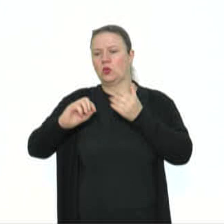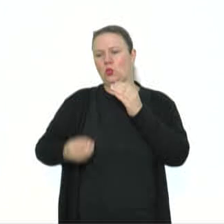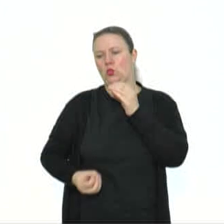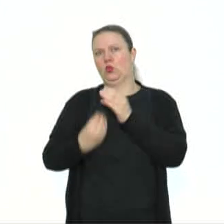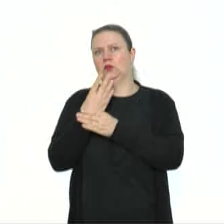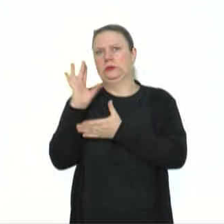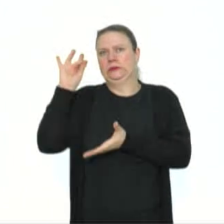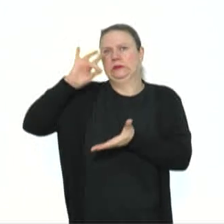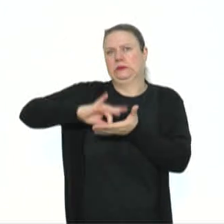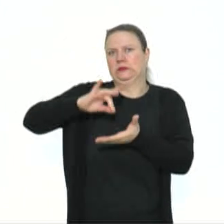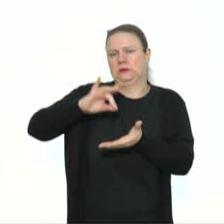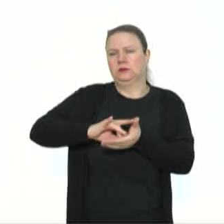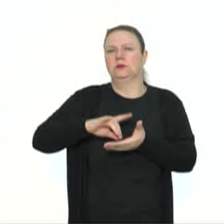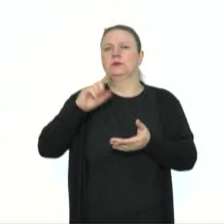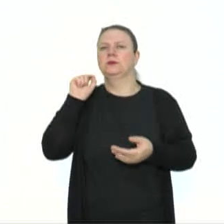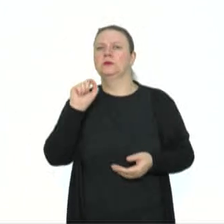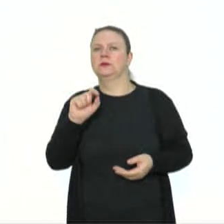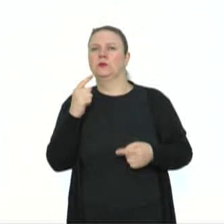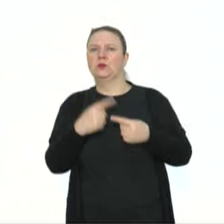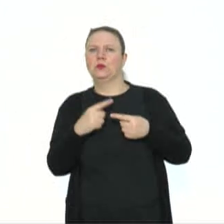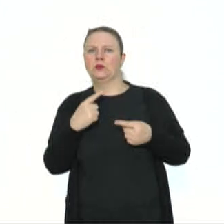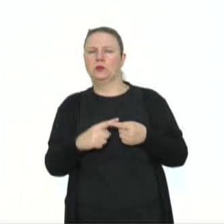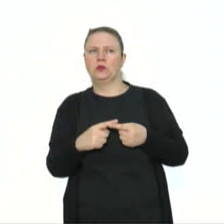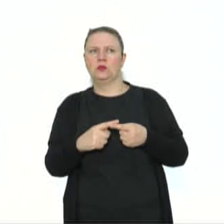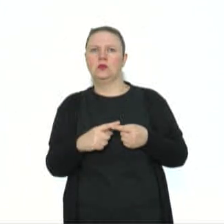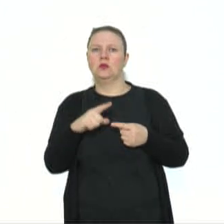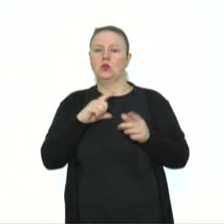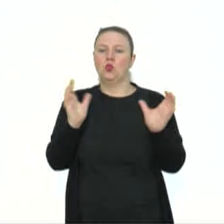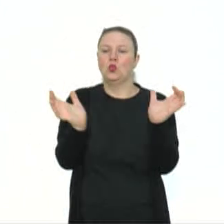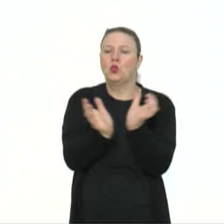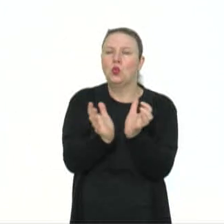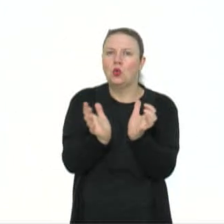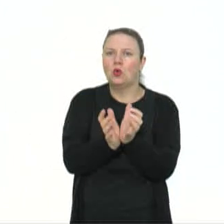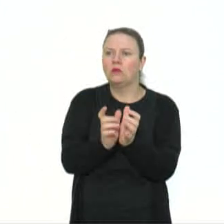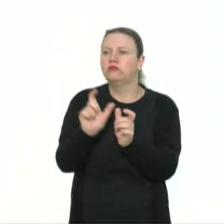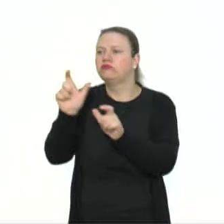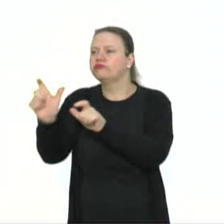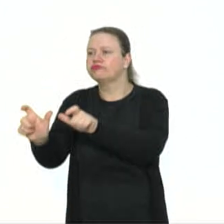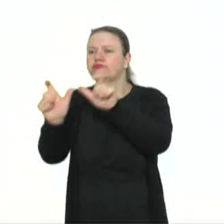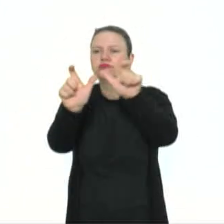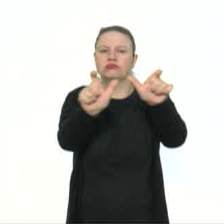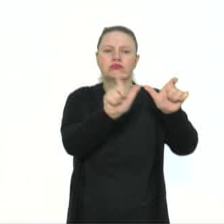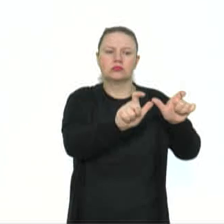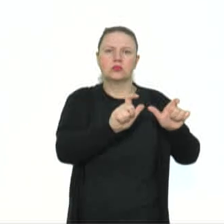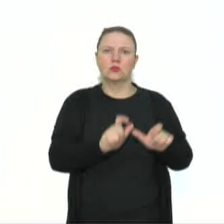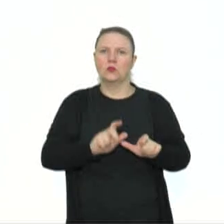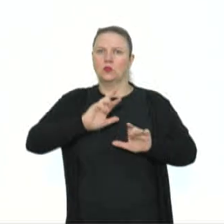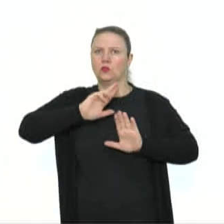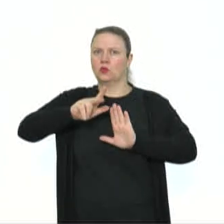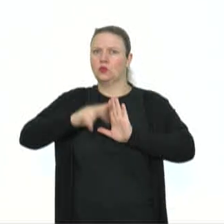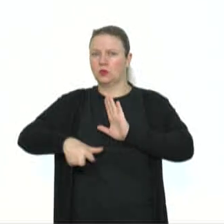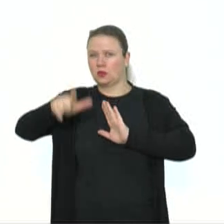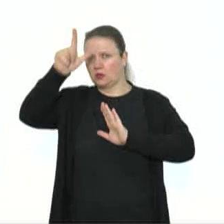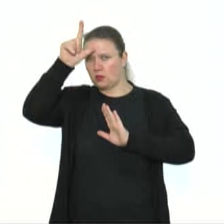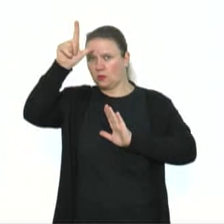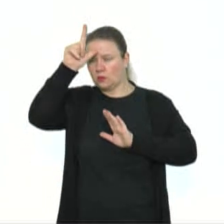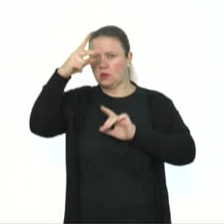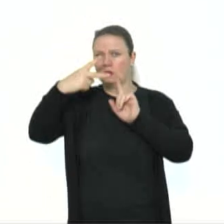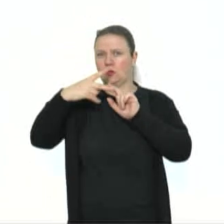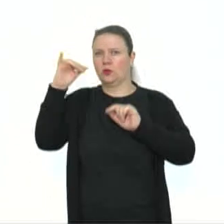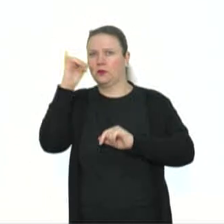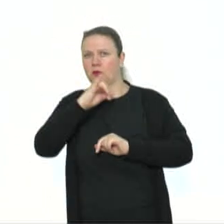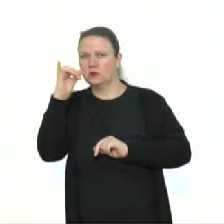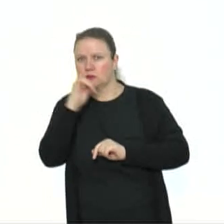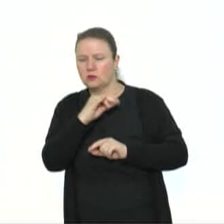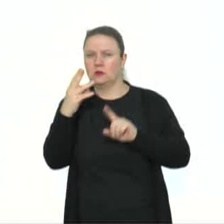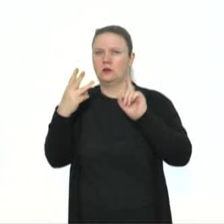definida, porque os registros apontam grupos de escaladores em regiões distintas, como Grã-Bretanha, Alemanha, Itália,